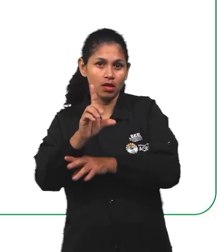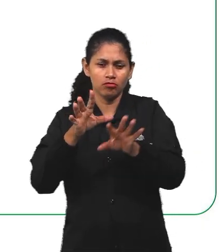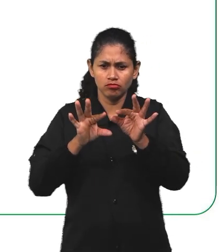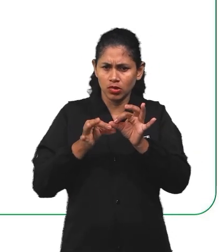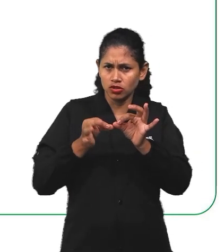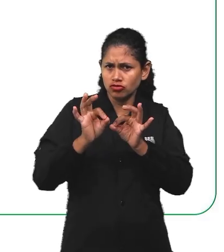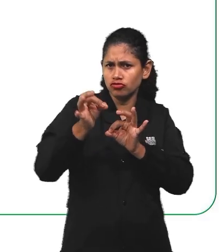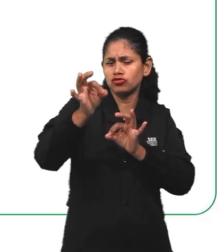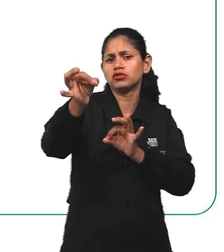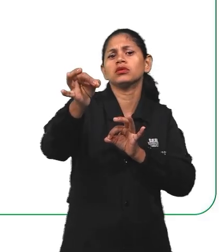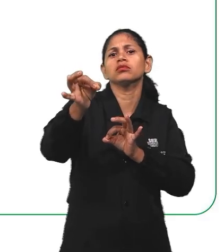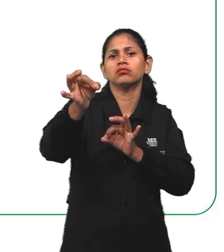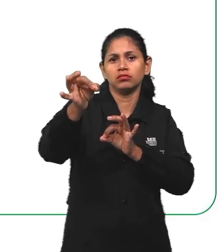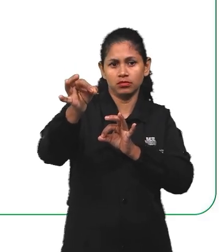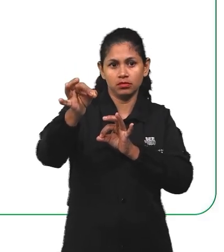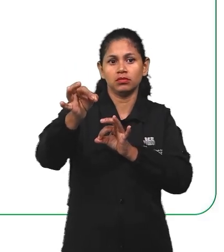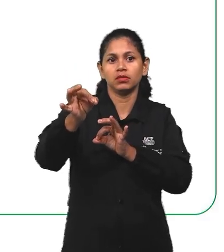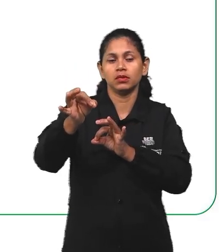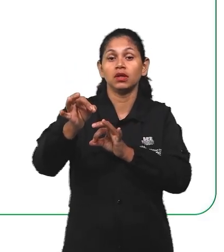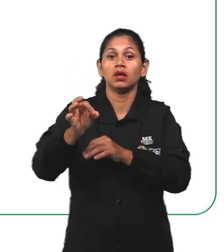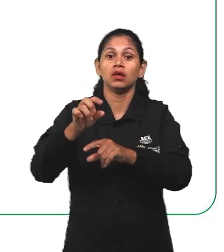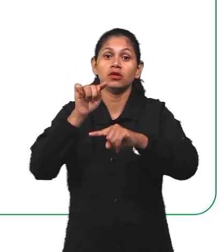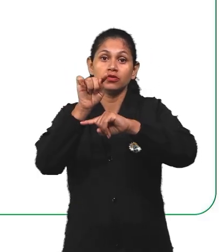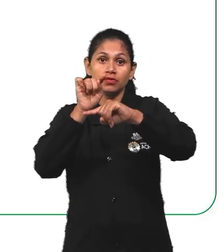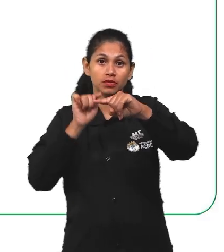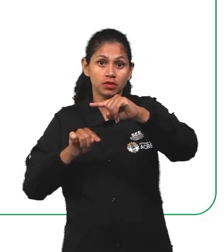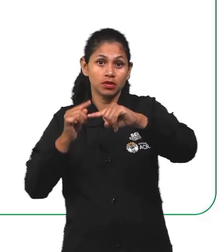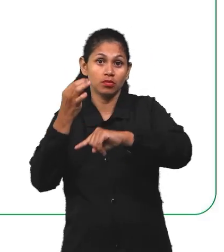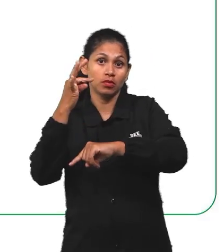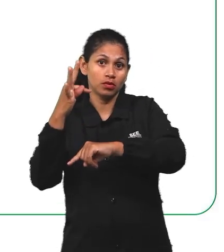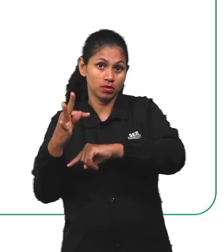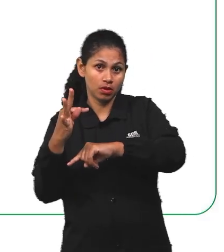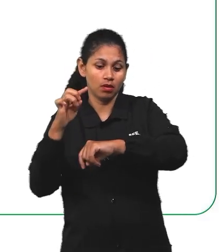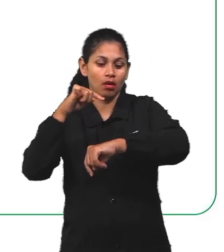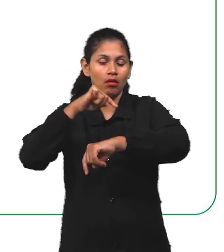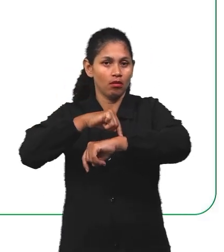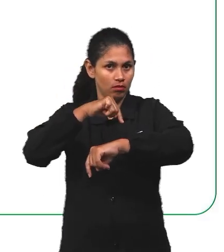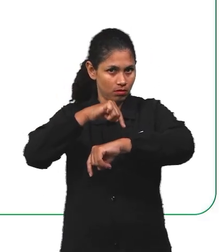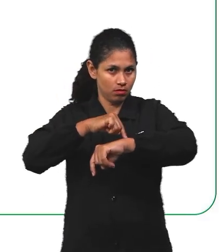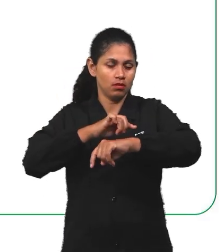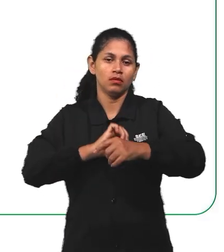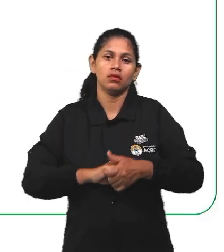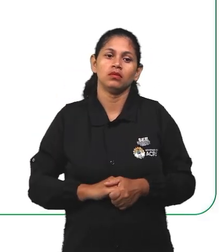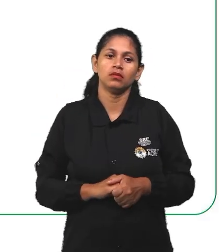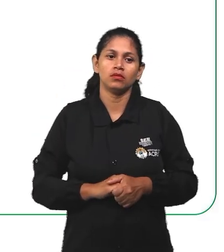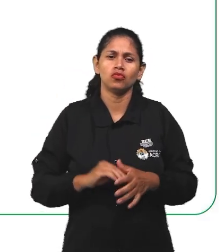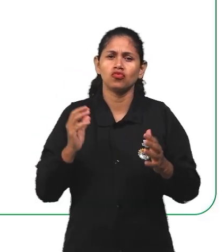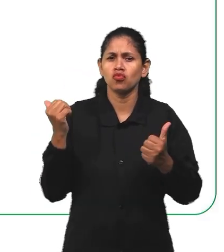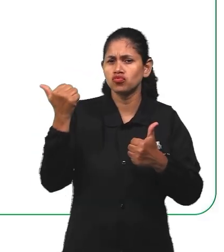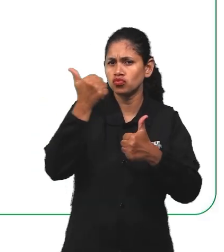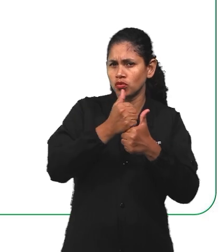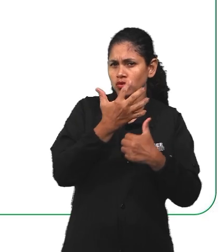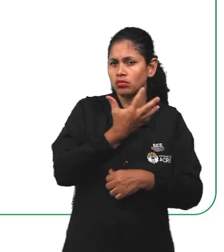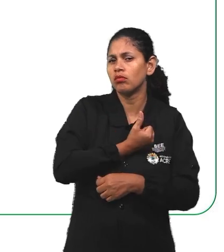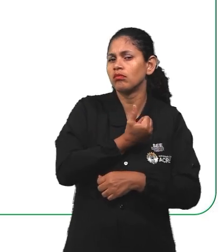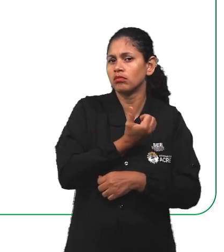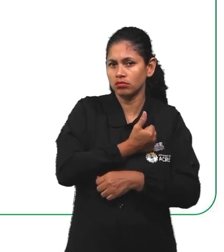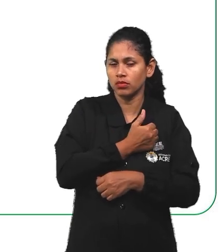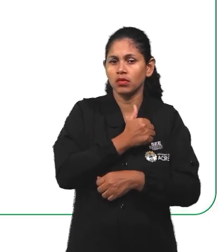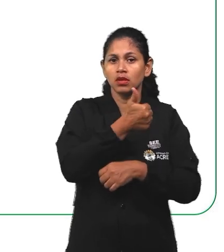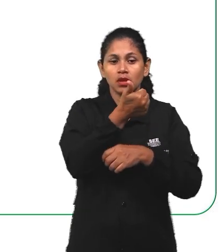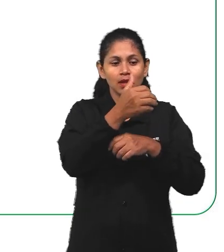velocidade, onde D, no caso aqui, é a distância, e T, o tempo. Fazendo a substituição, nós vamos ter